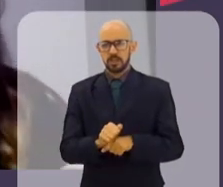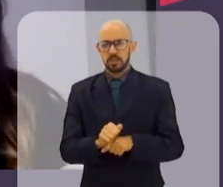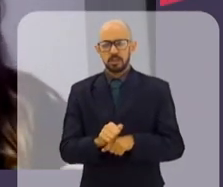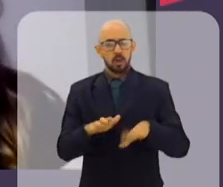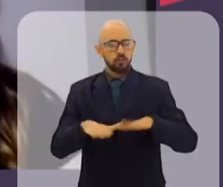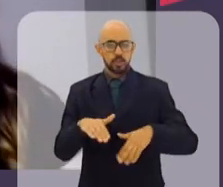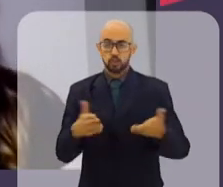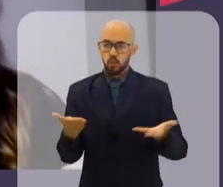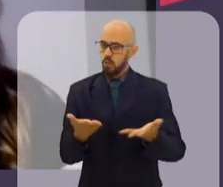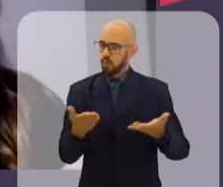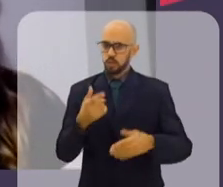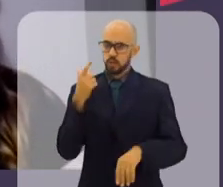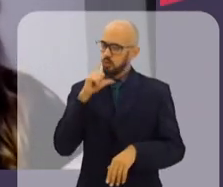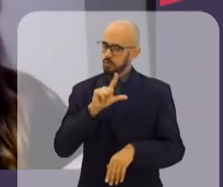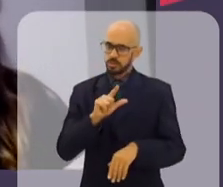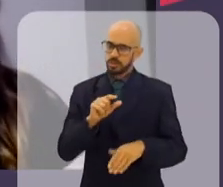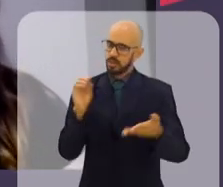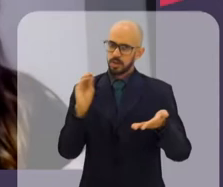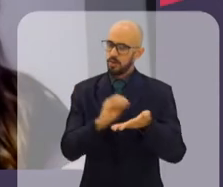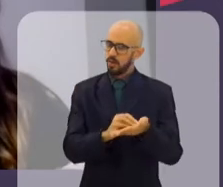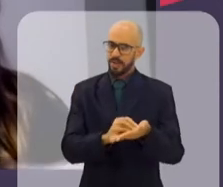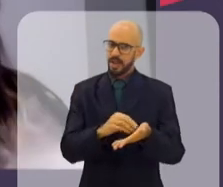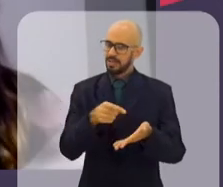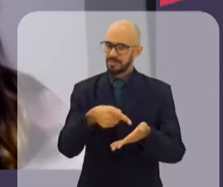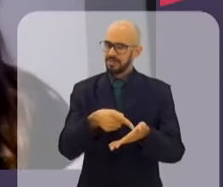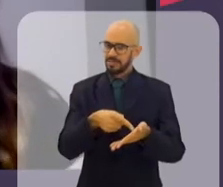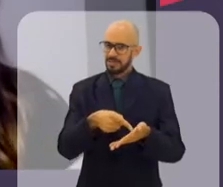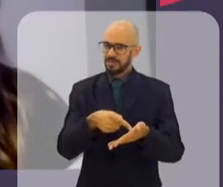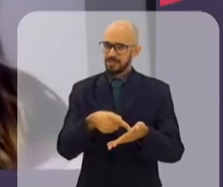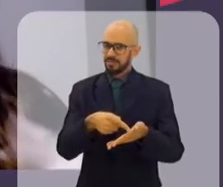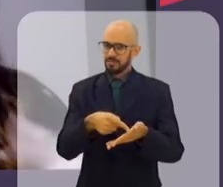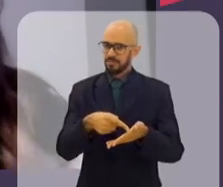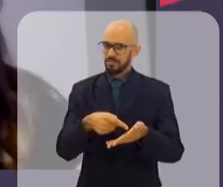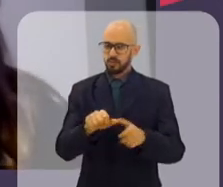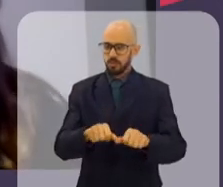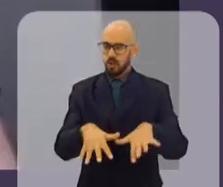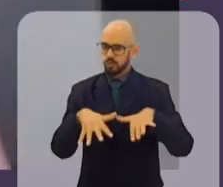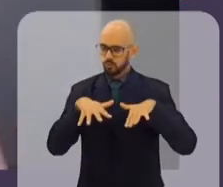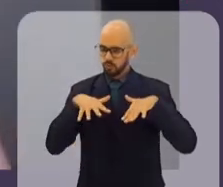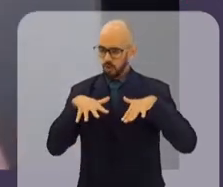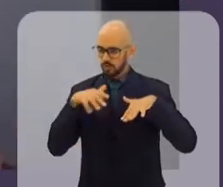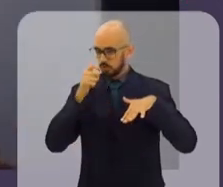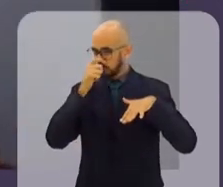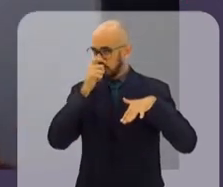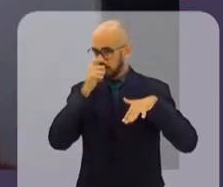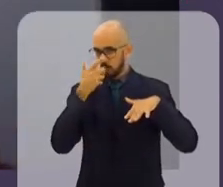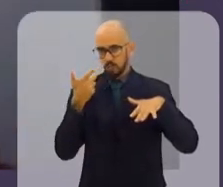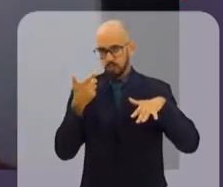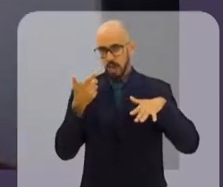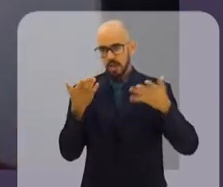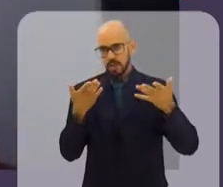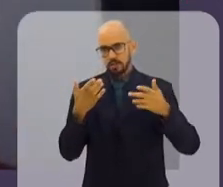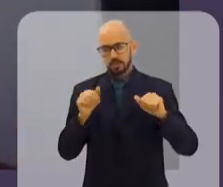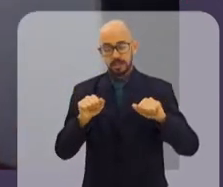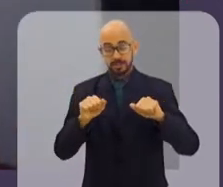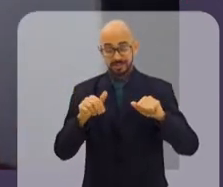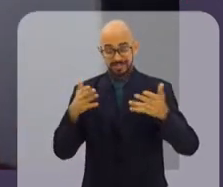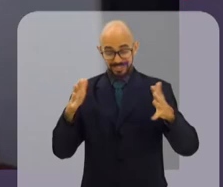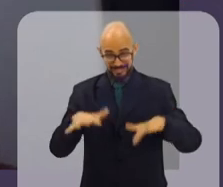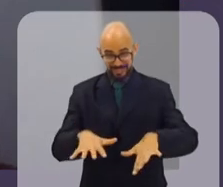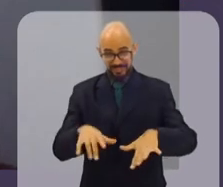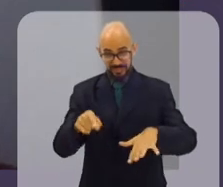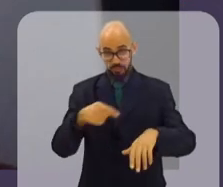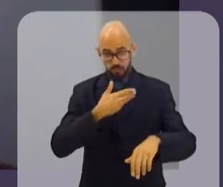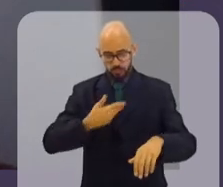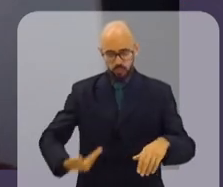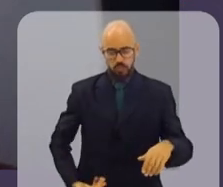cara nem teria mais espaço para falar tamanha besteira no meio de um auditório que estava lotado, sabe? Pelo menos acho que publicamente as